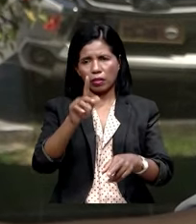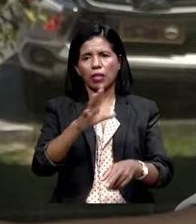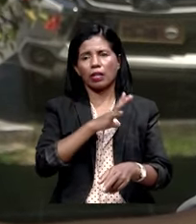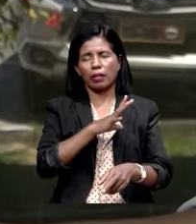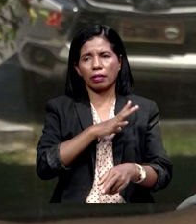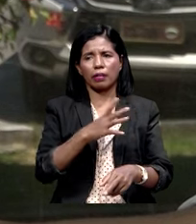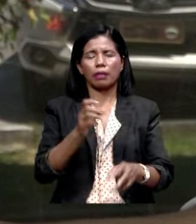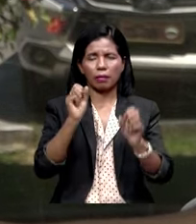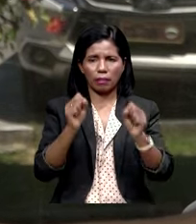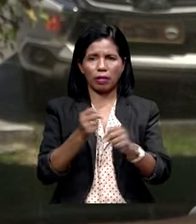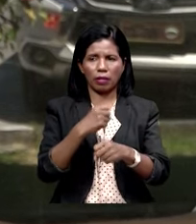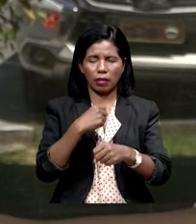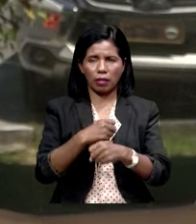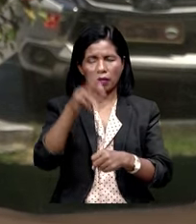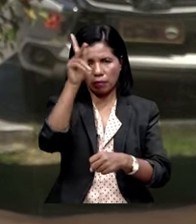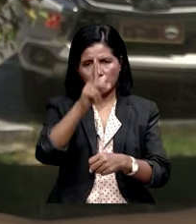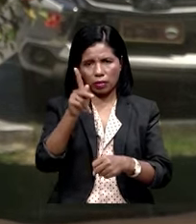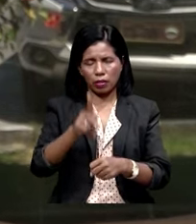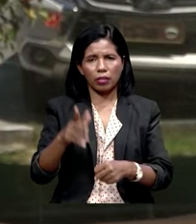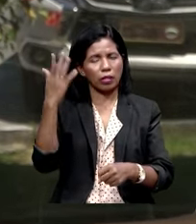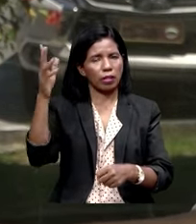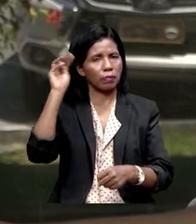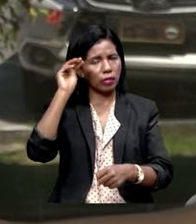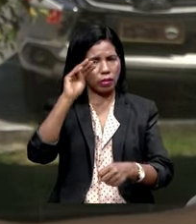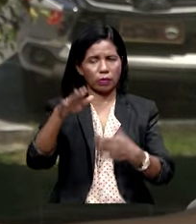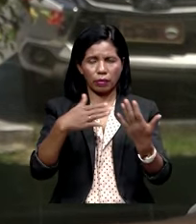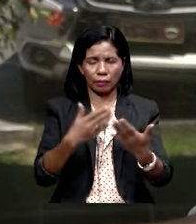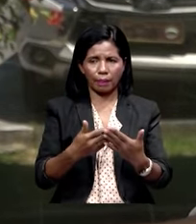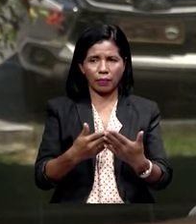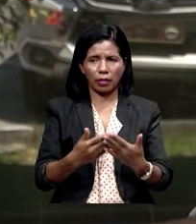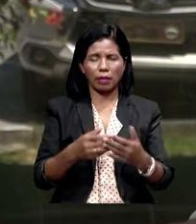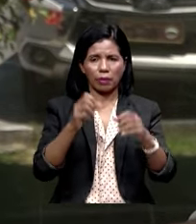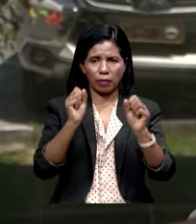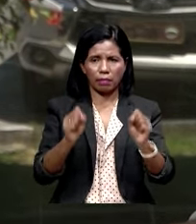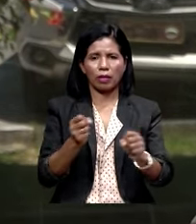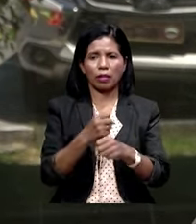a pesquisa é o Ministério do Tuto. Para ver se a